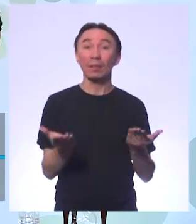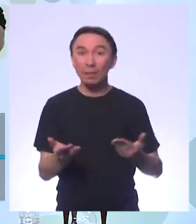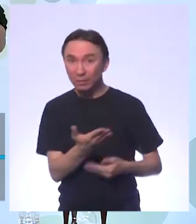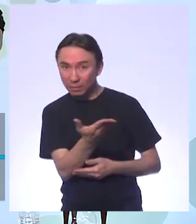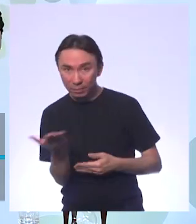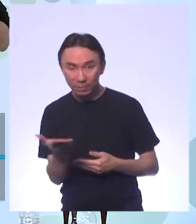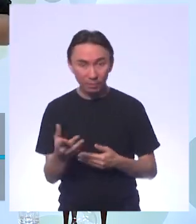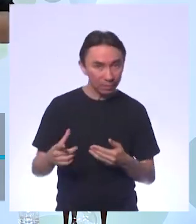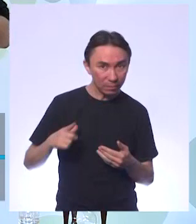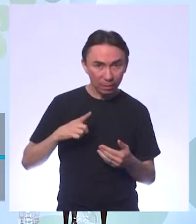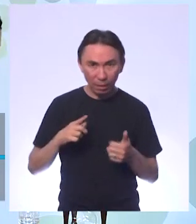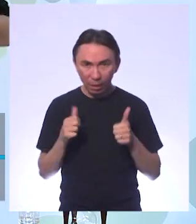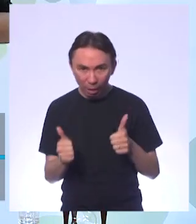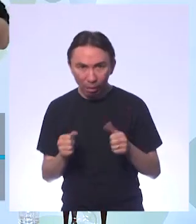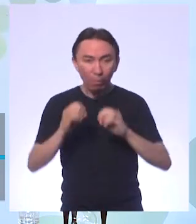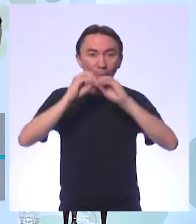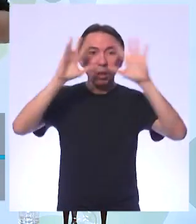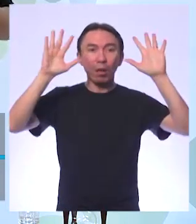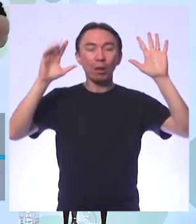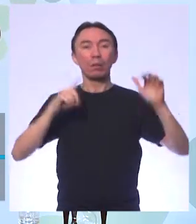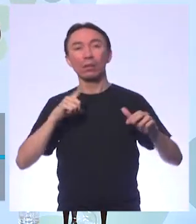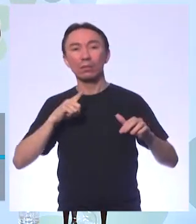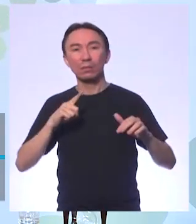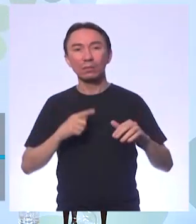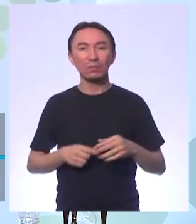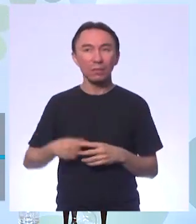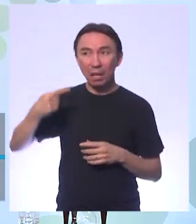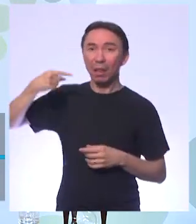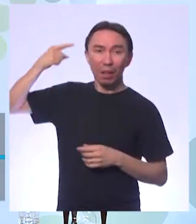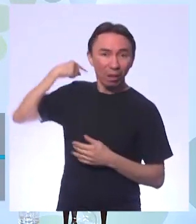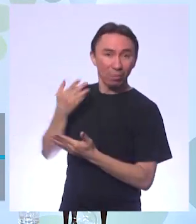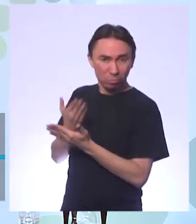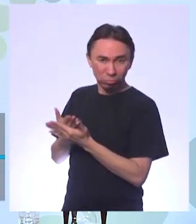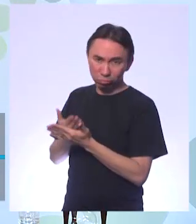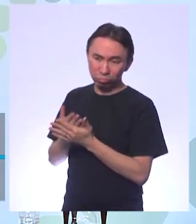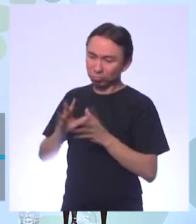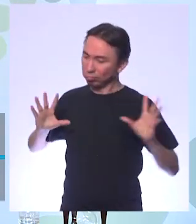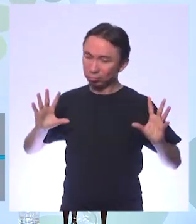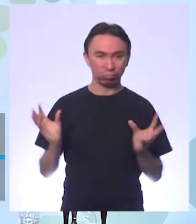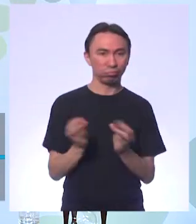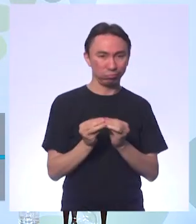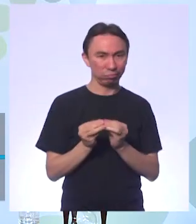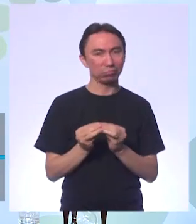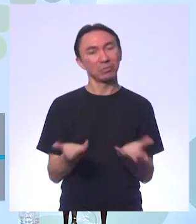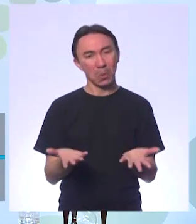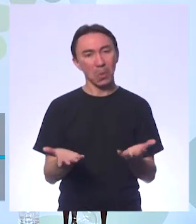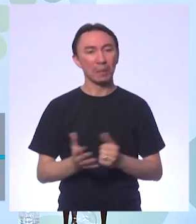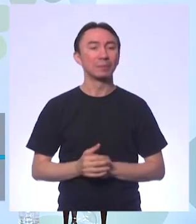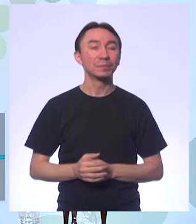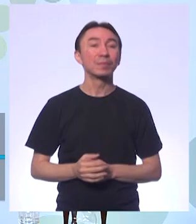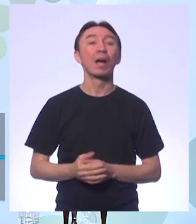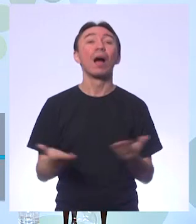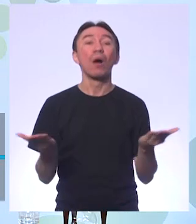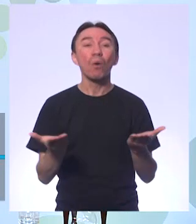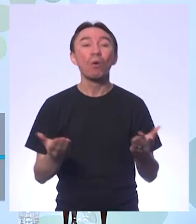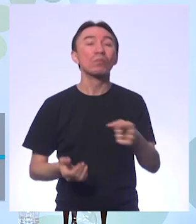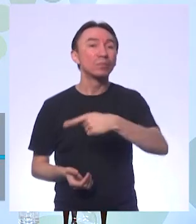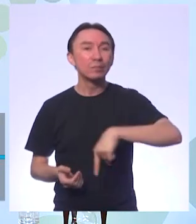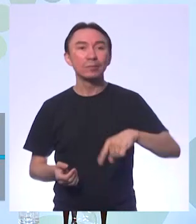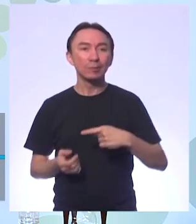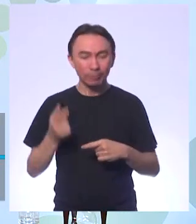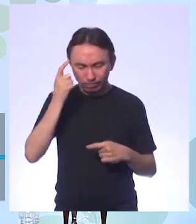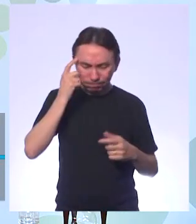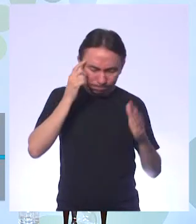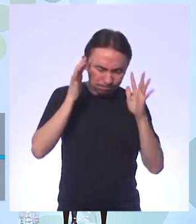tudo bem claro. Isso é mais um resumo mesmo da última aula. Então, vamos pensar aqui, e já tem alguém